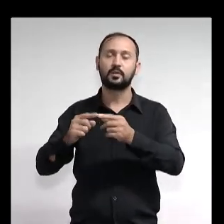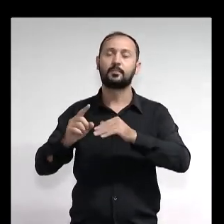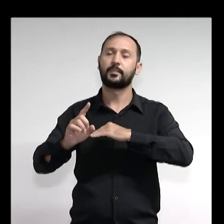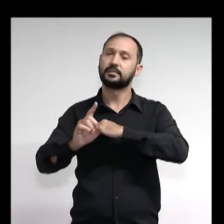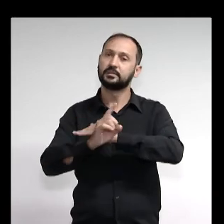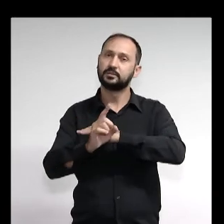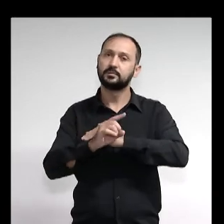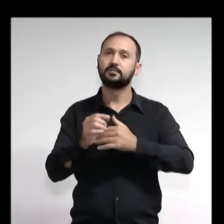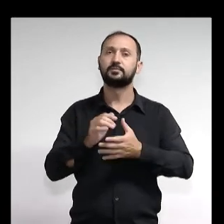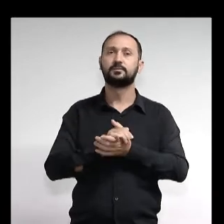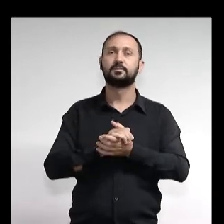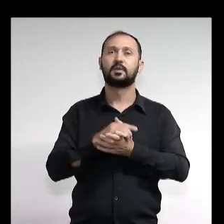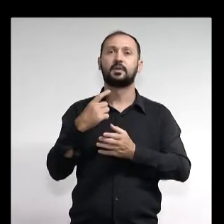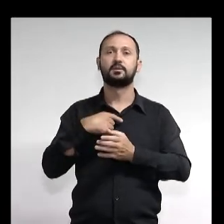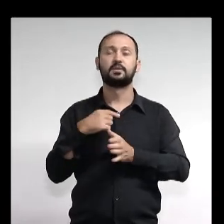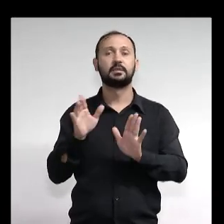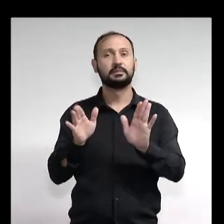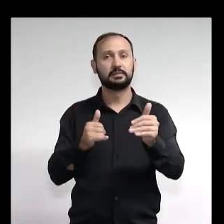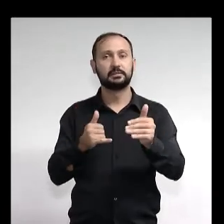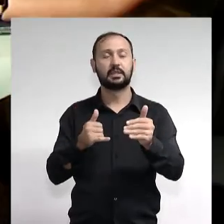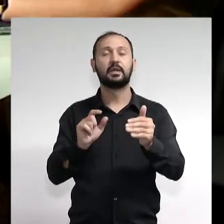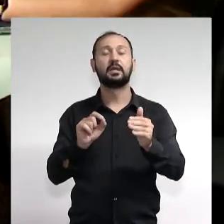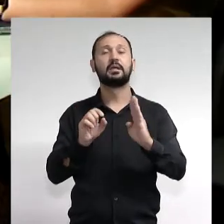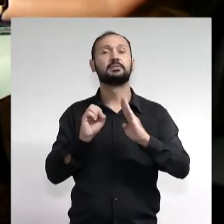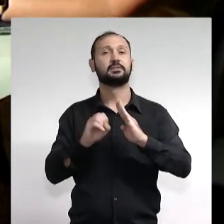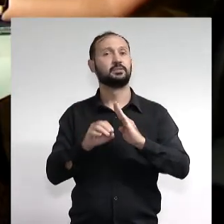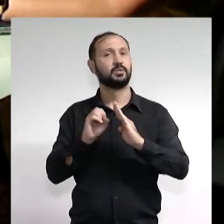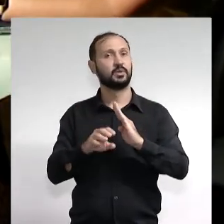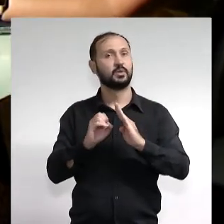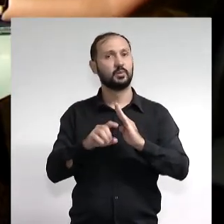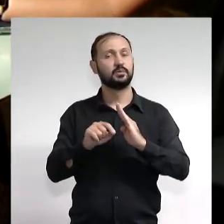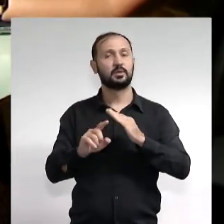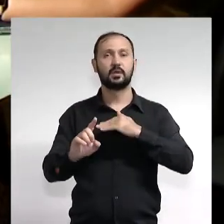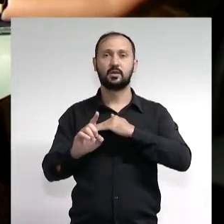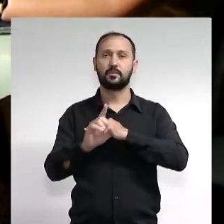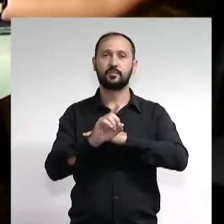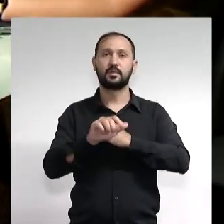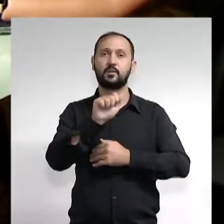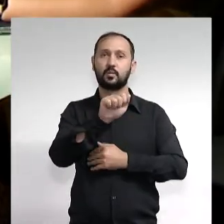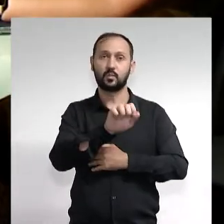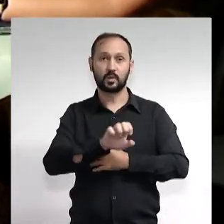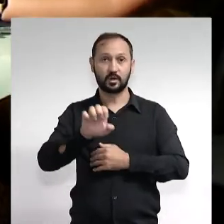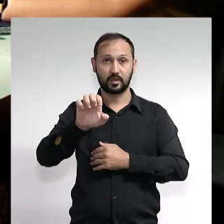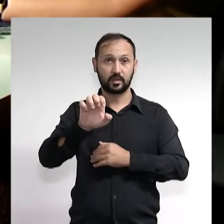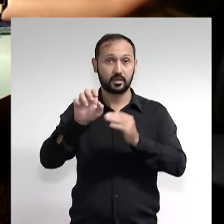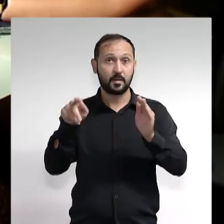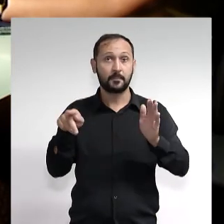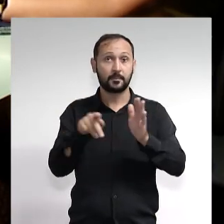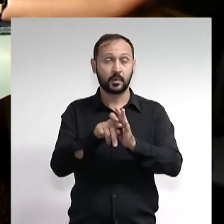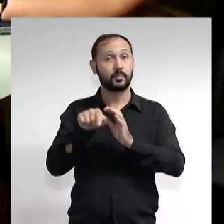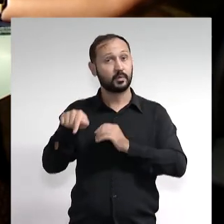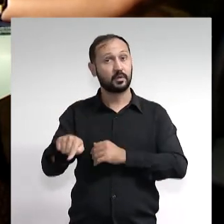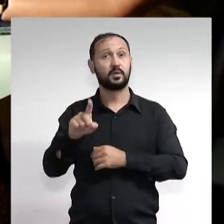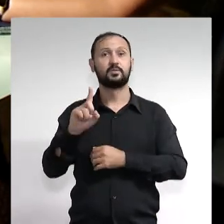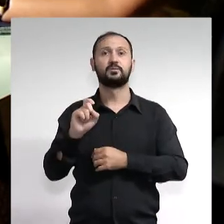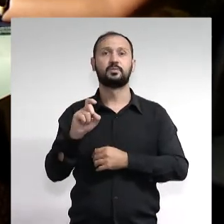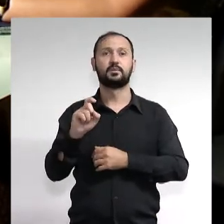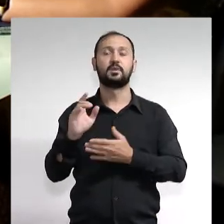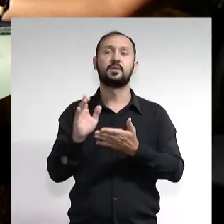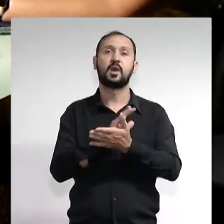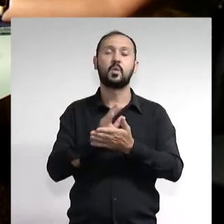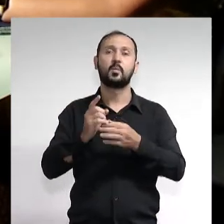instrumentalização desses acompanhamentos. Nós temos salas de recursos, que é um atendimento educacional especializado